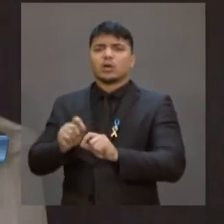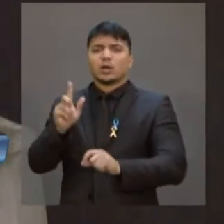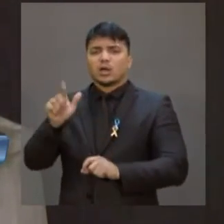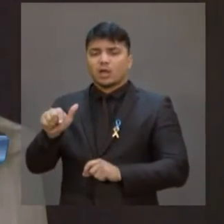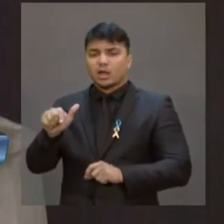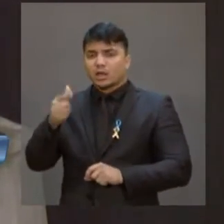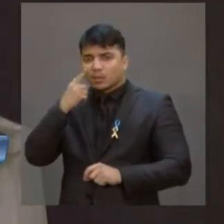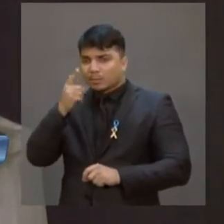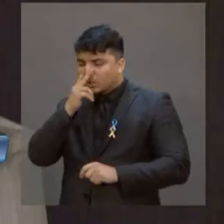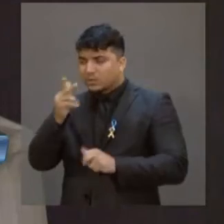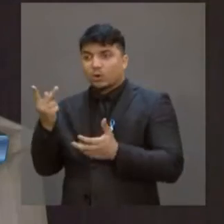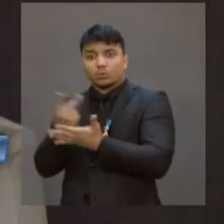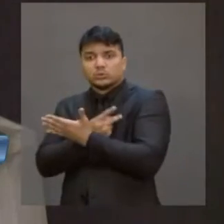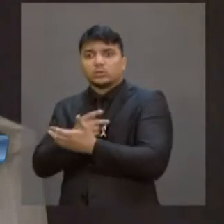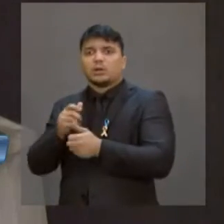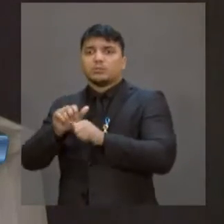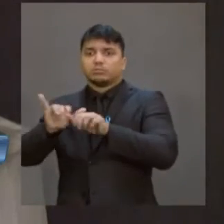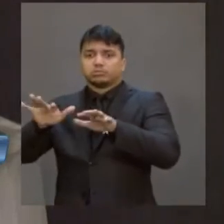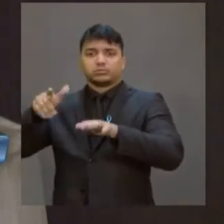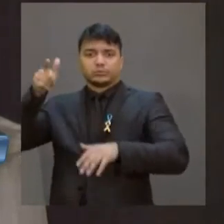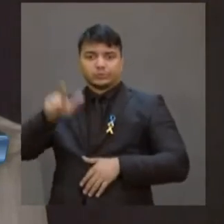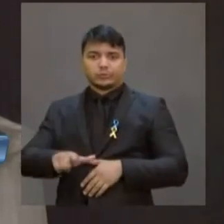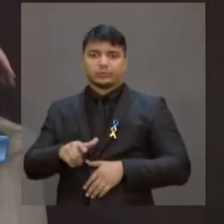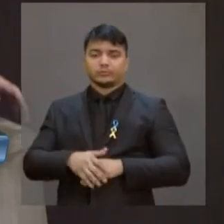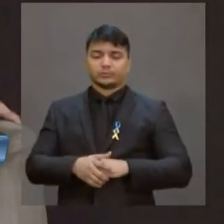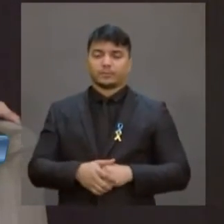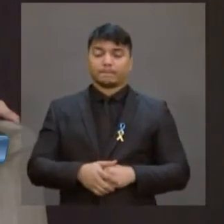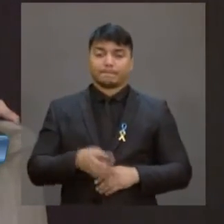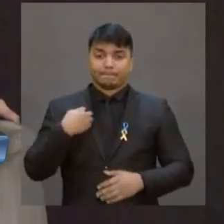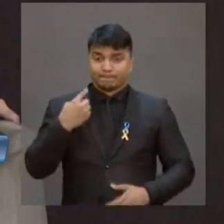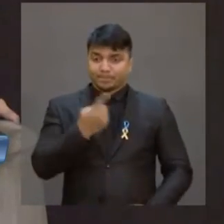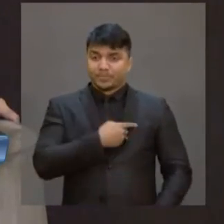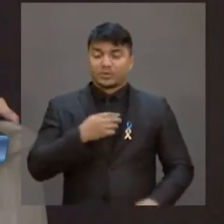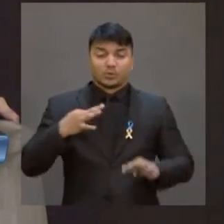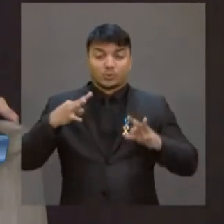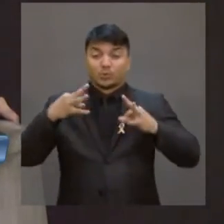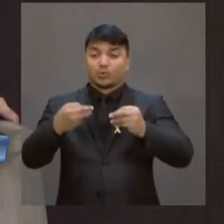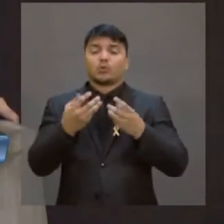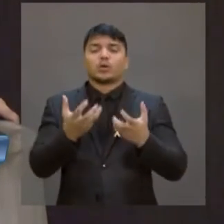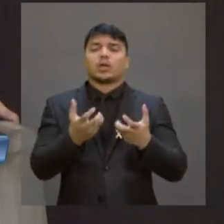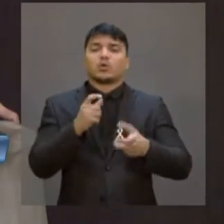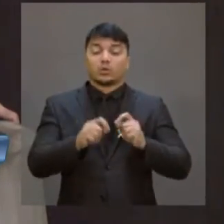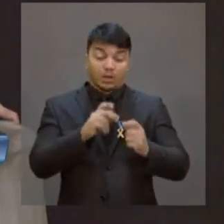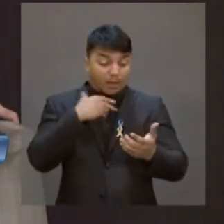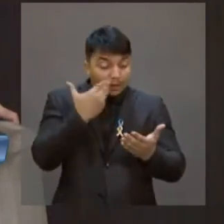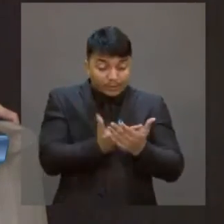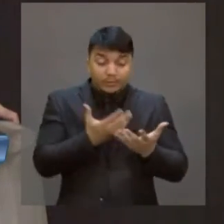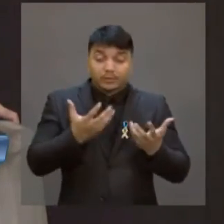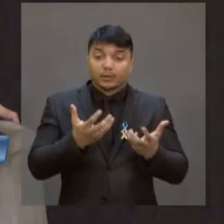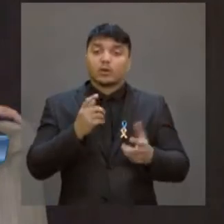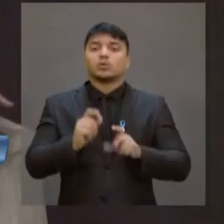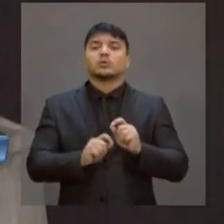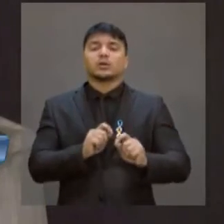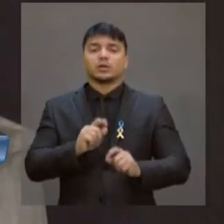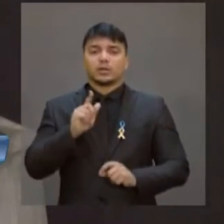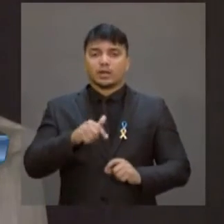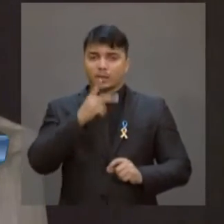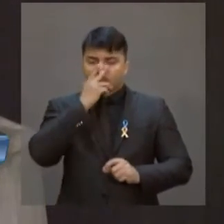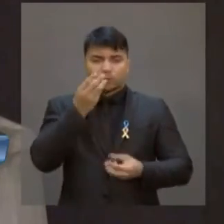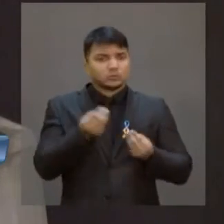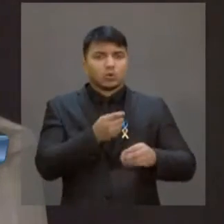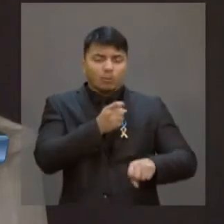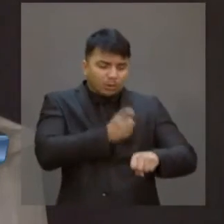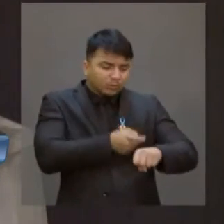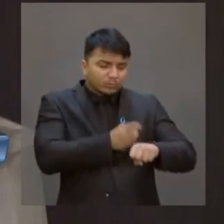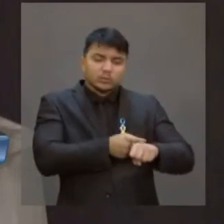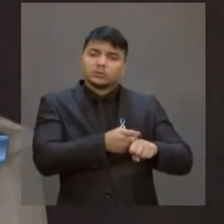as suas repercussões. Todos nós éramos favoráveis, e somos ainda, ao